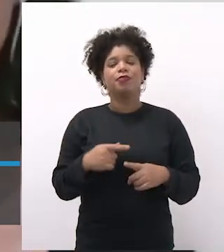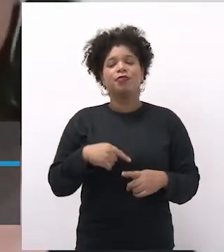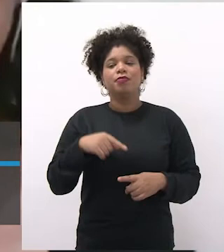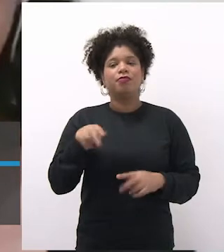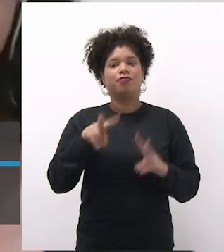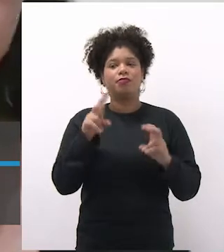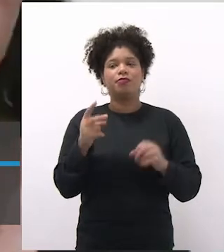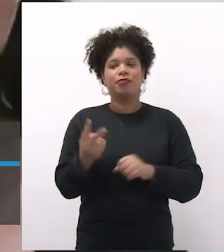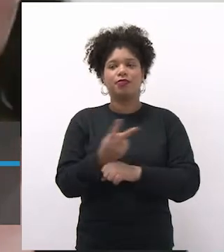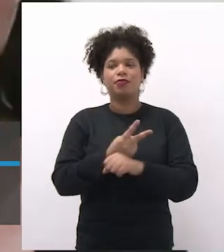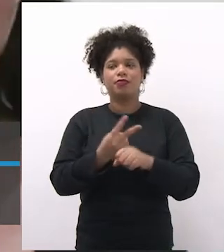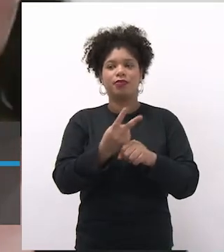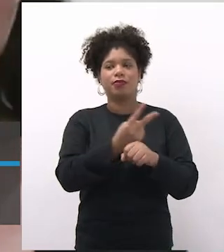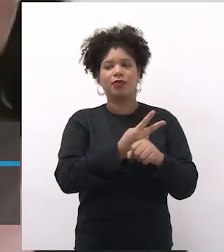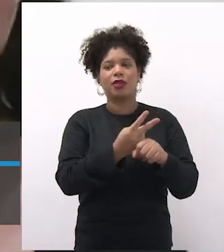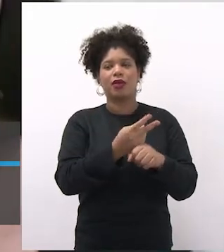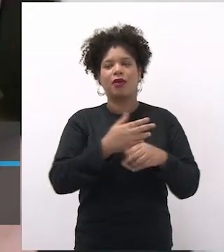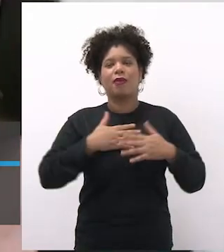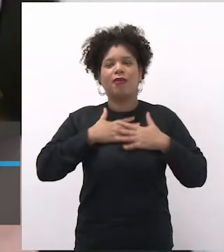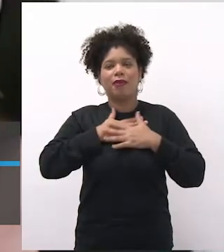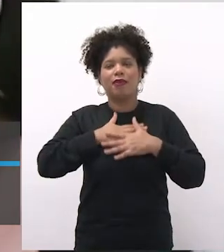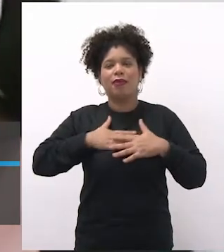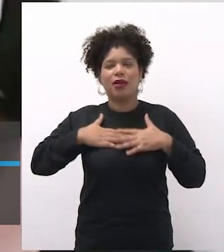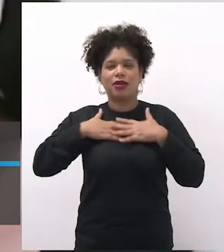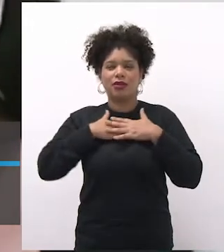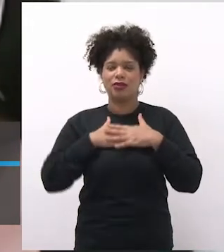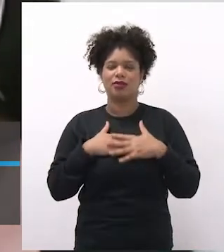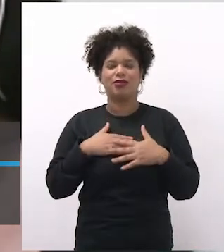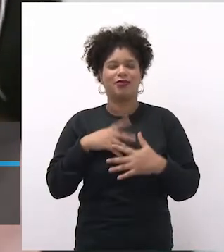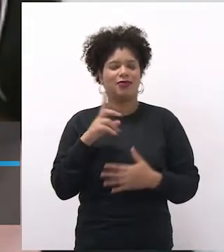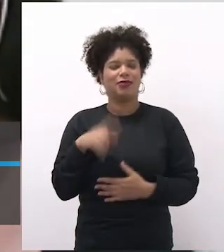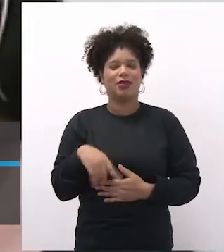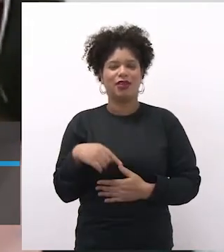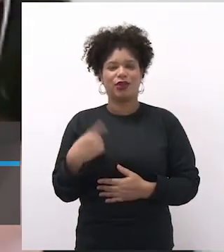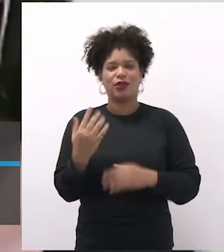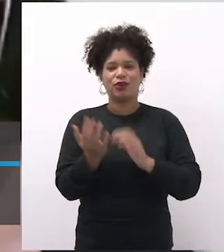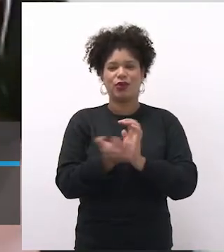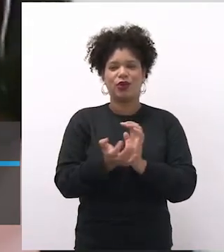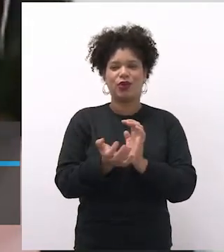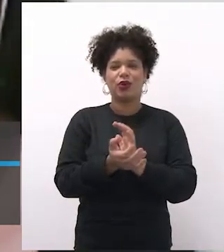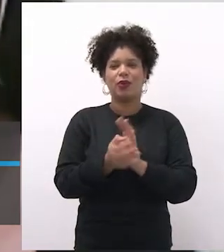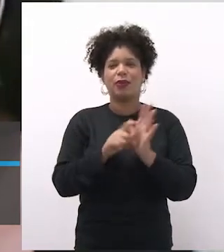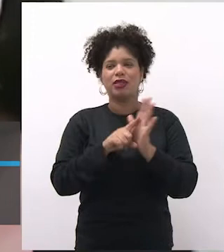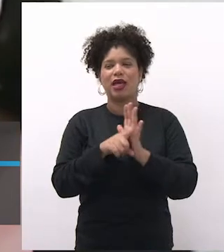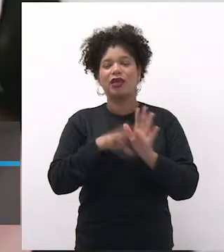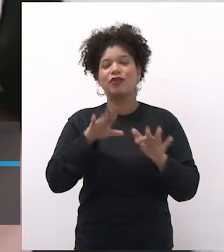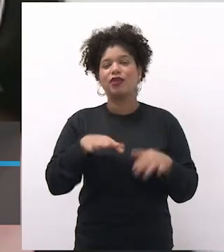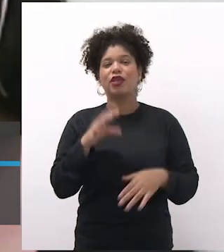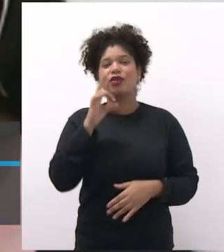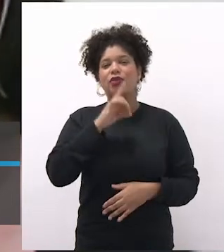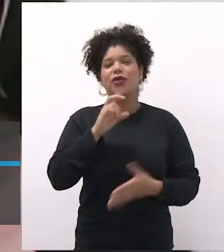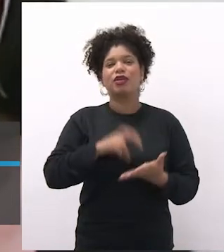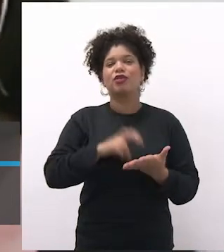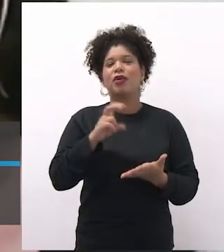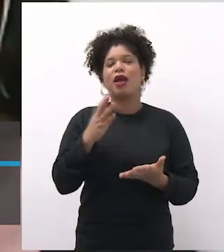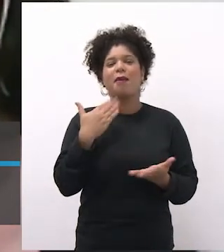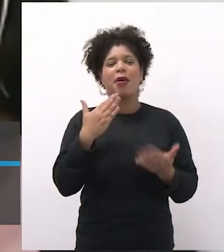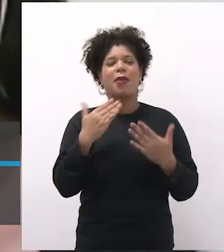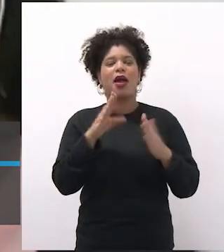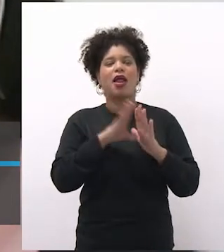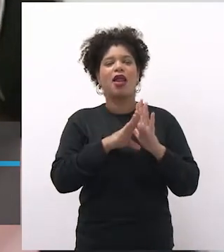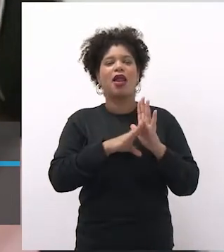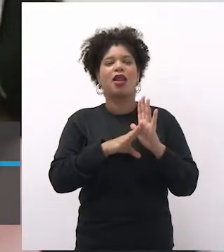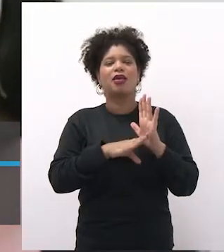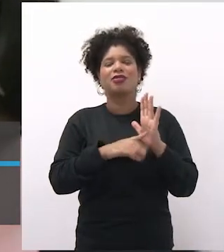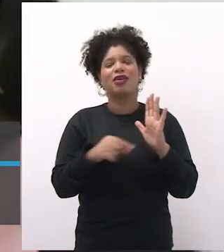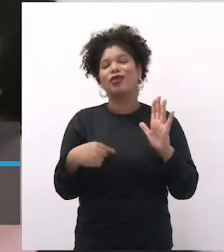partes mais prazerosas do grupo. A gente passa, tipo, domingo de manhã discutindo as listas que a gente